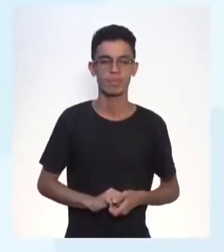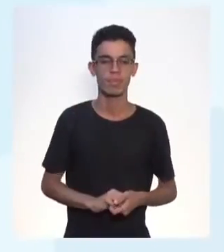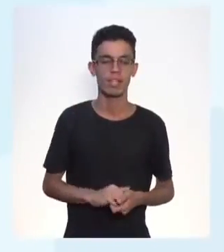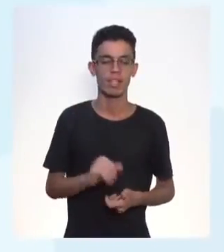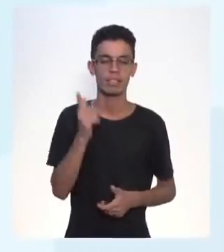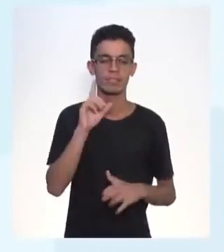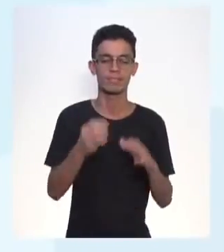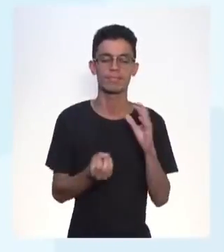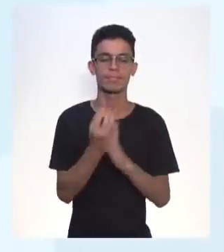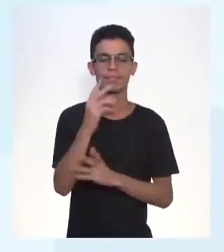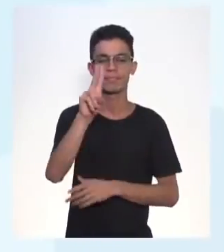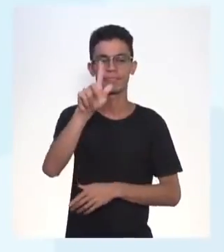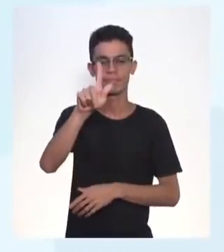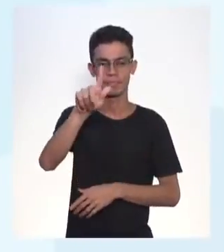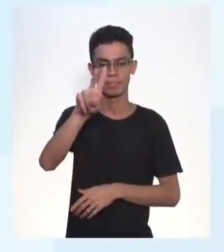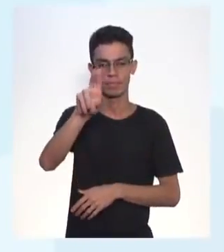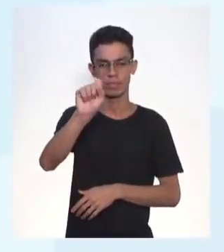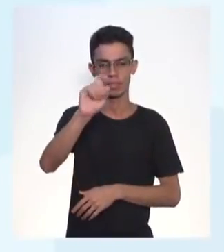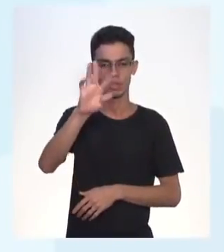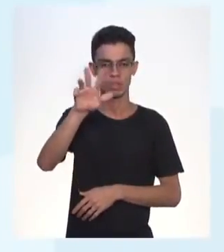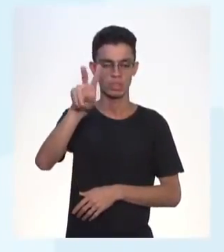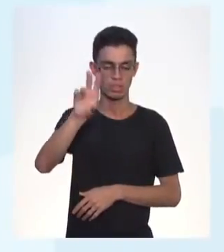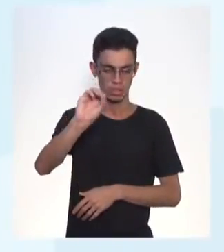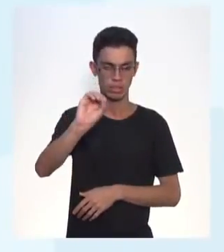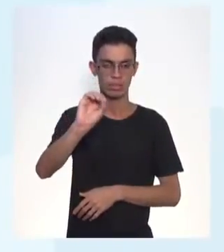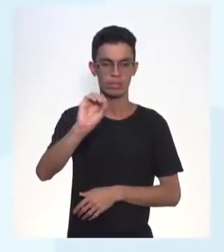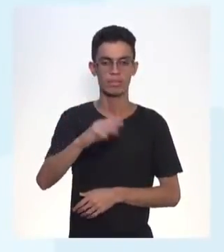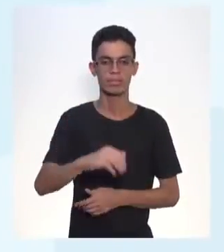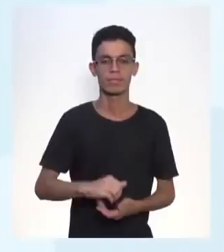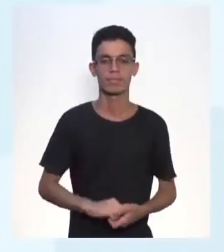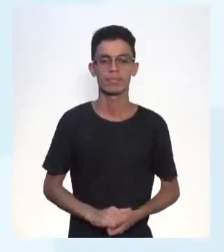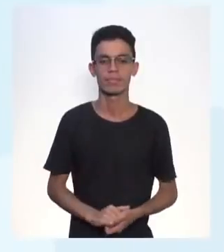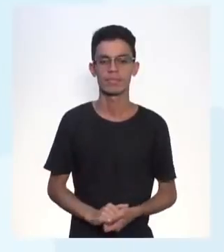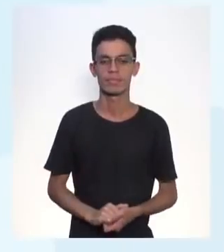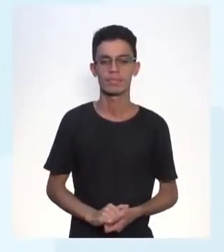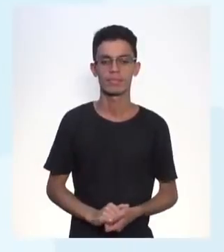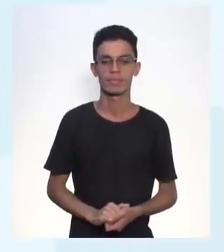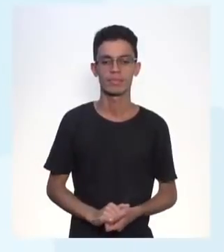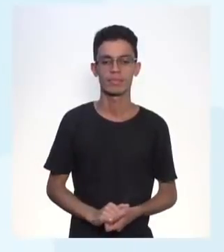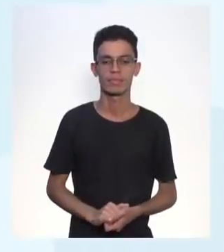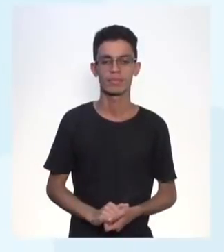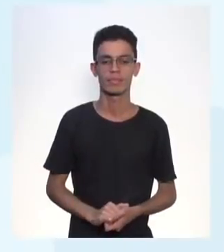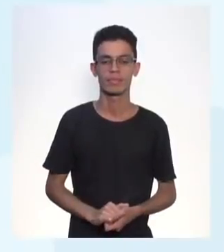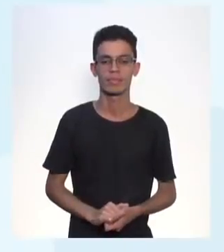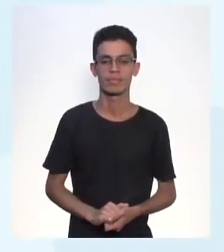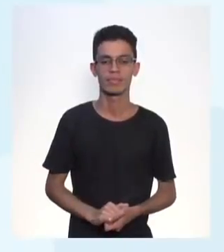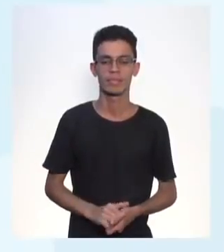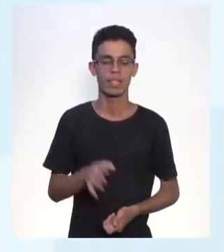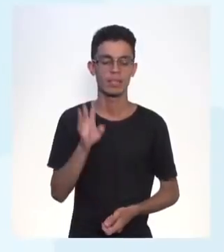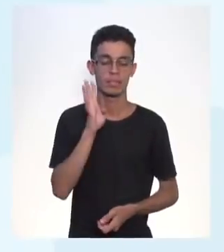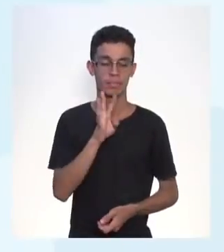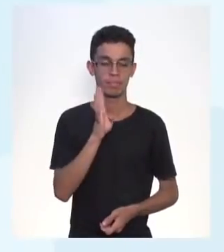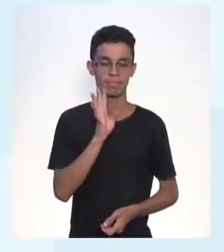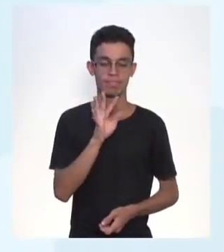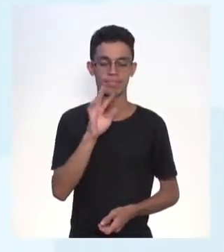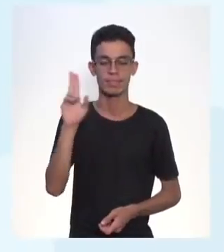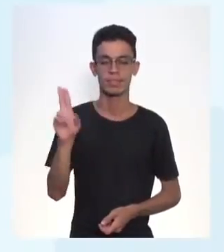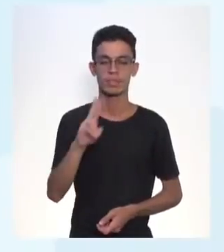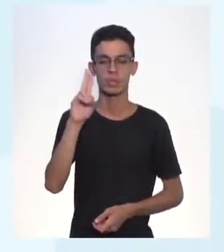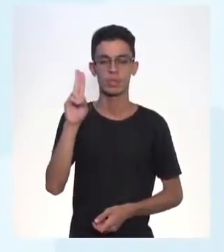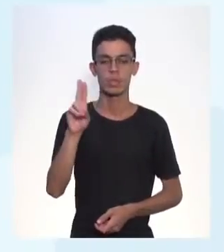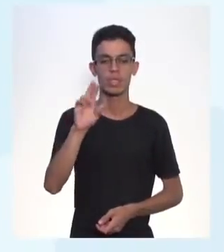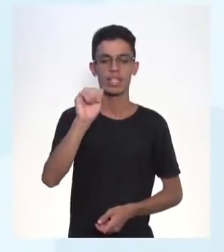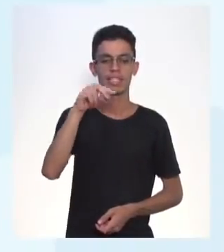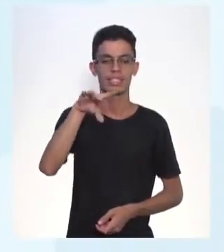que foi o Gustavo, né, que falou essa aqui da primeira. I speak German and Spanish. Legal. Então a gente usou aqui o and, que